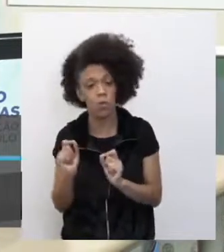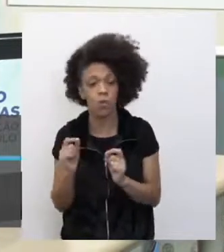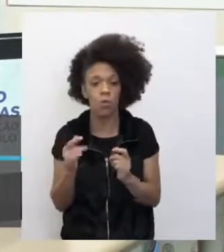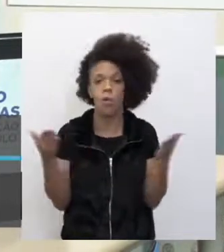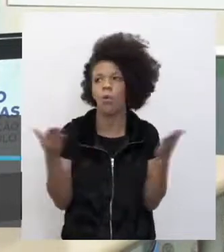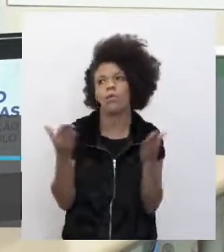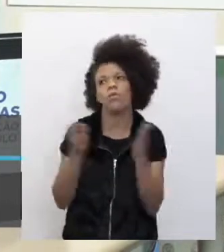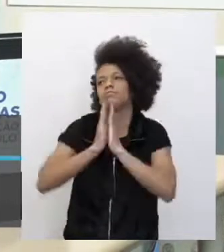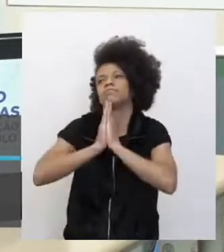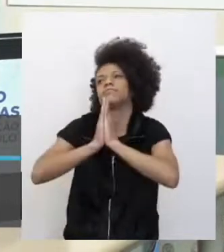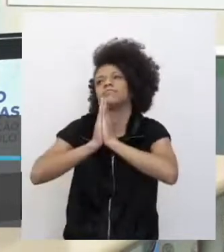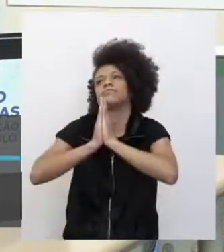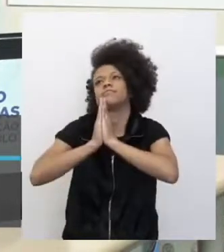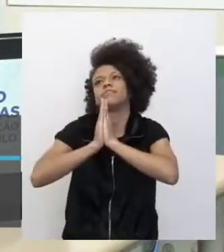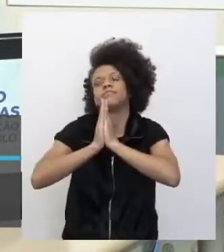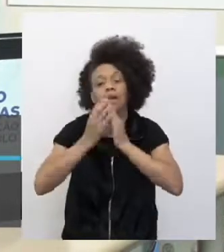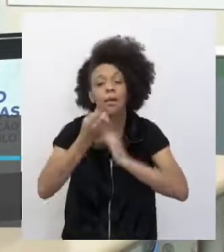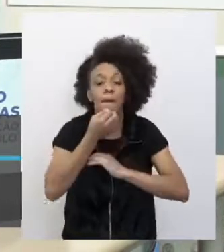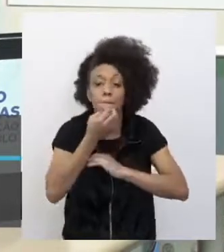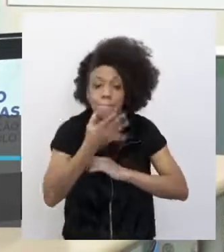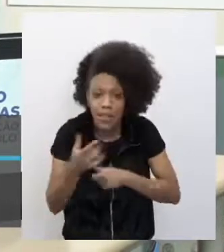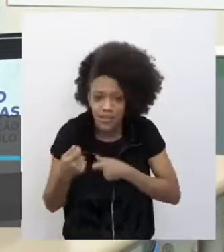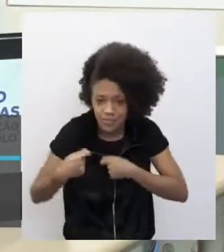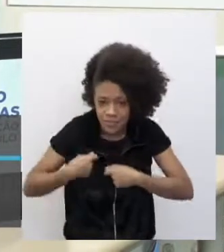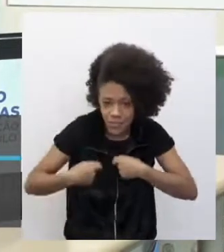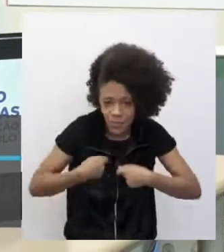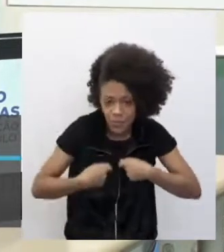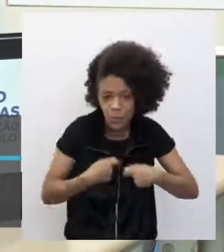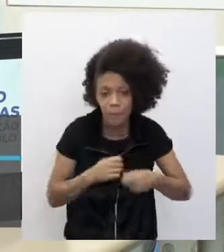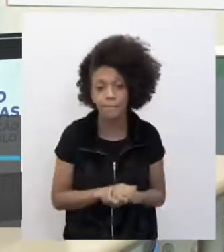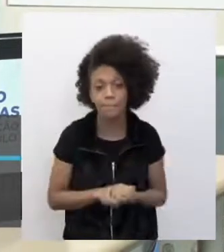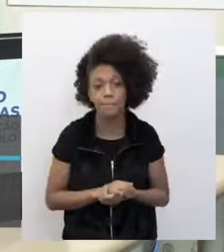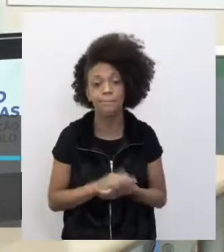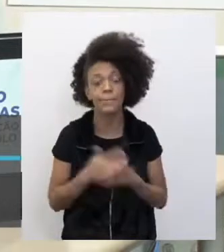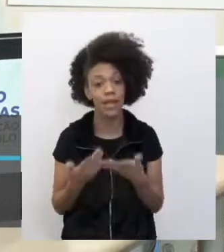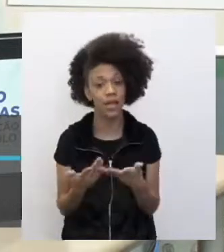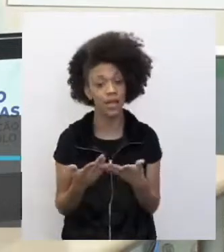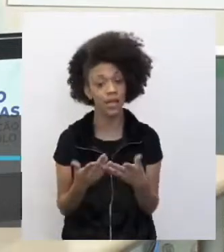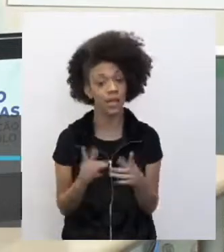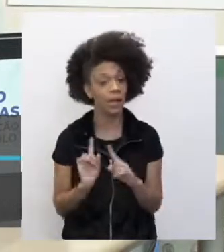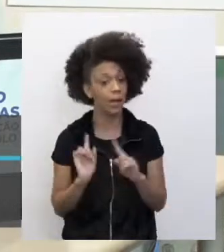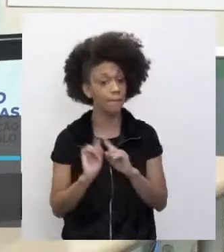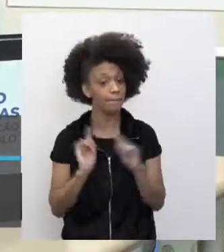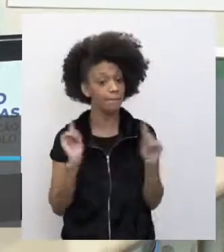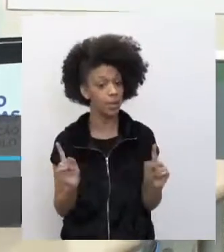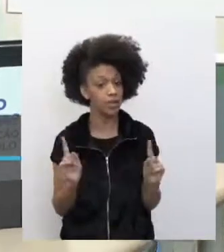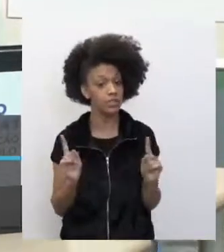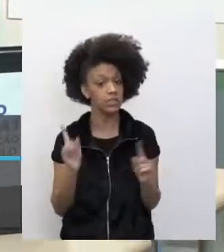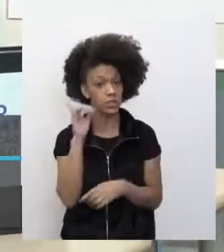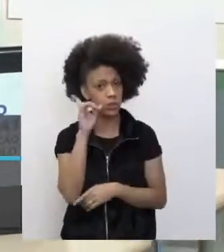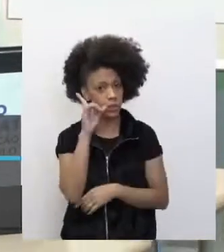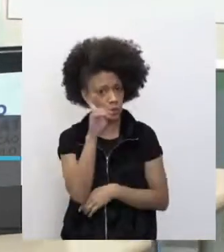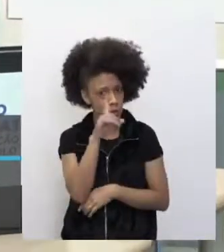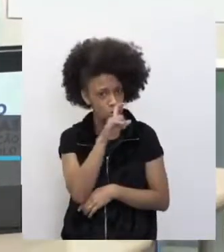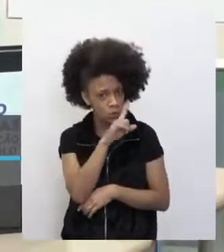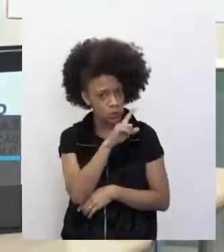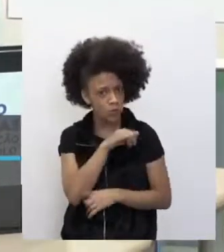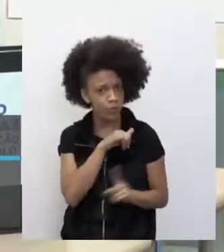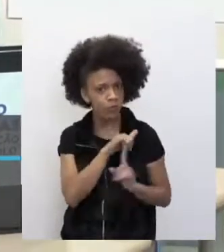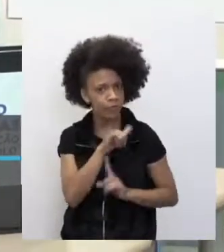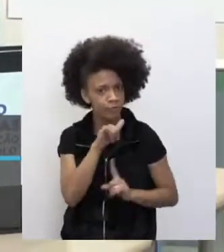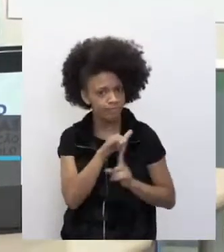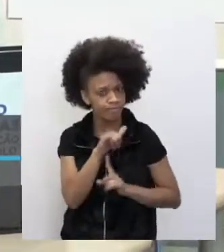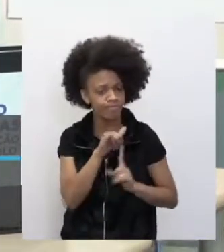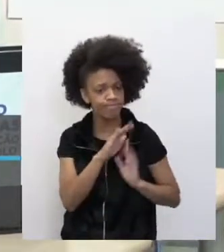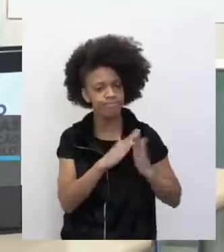em dia, estou bem controlada, graças a Deus, estou controlada, mas sofri muito bullying na época da escola, muito